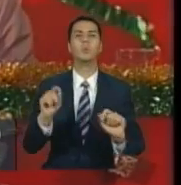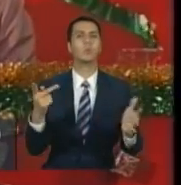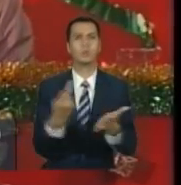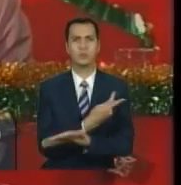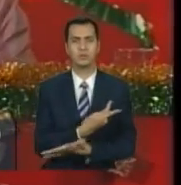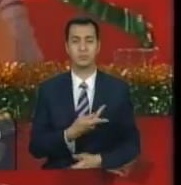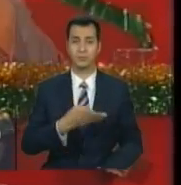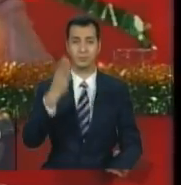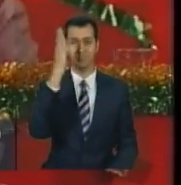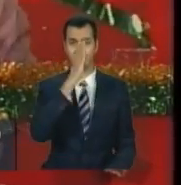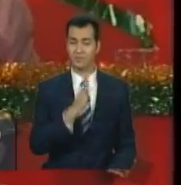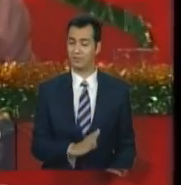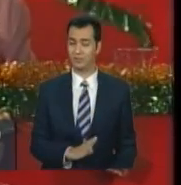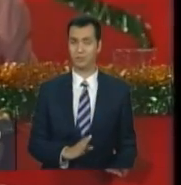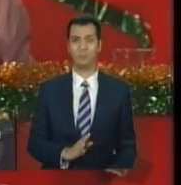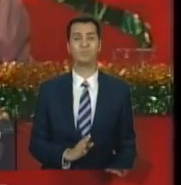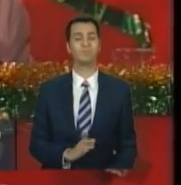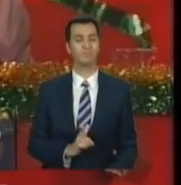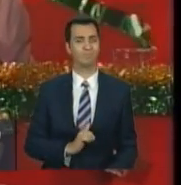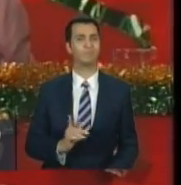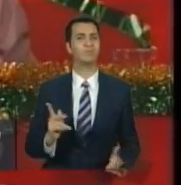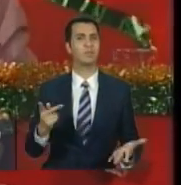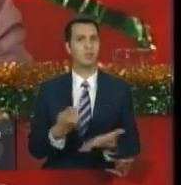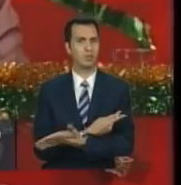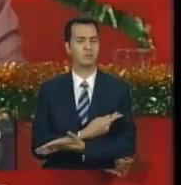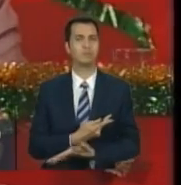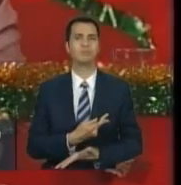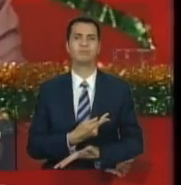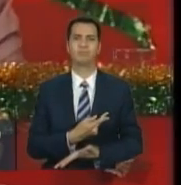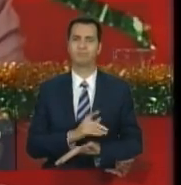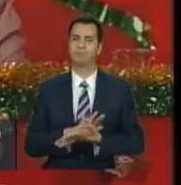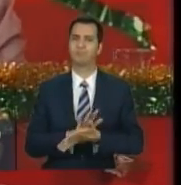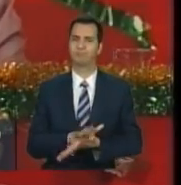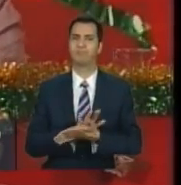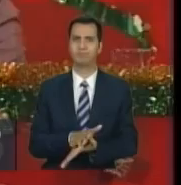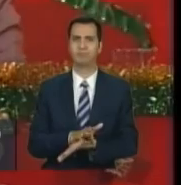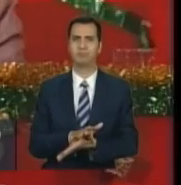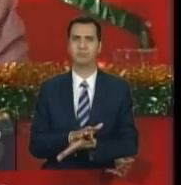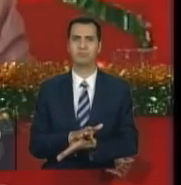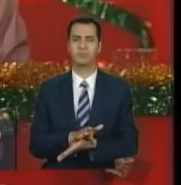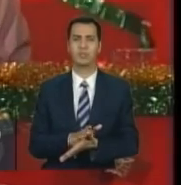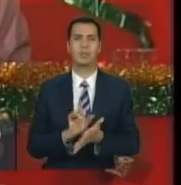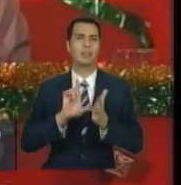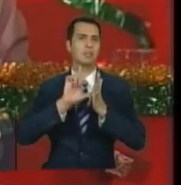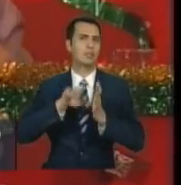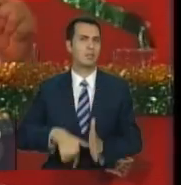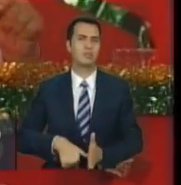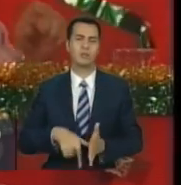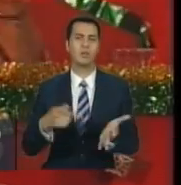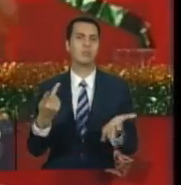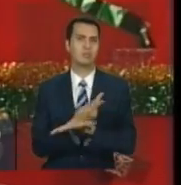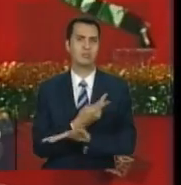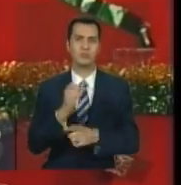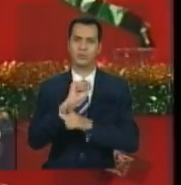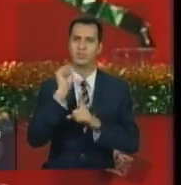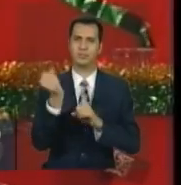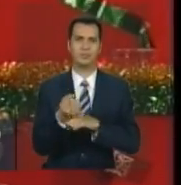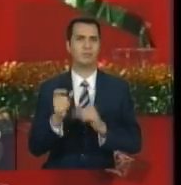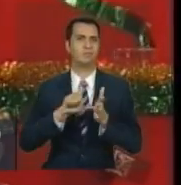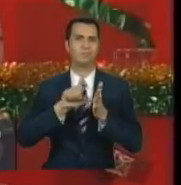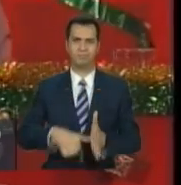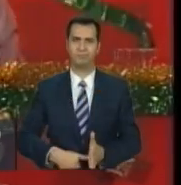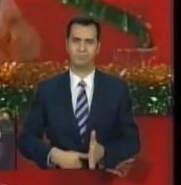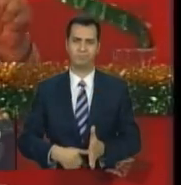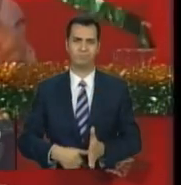um pecado. Nós levamos o nosso país ao atraso. Porque a força desse